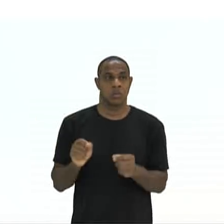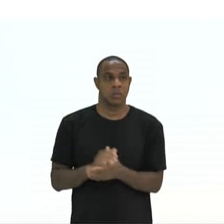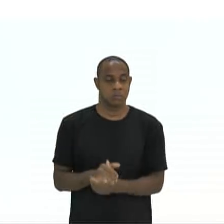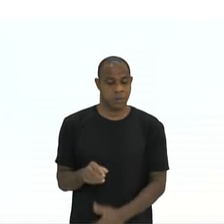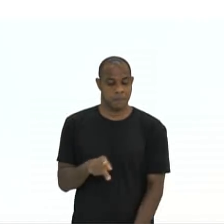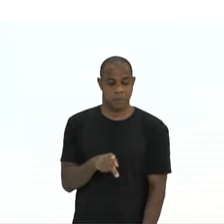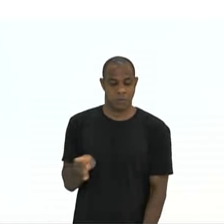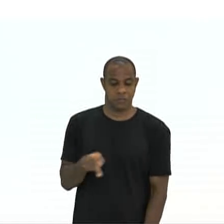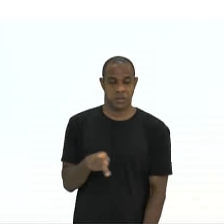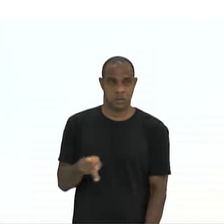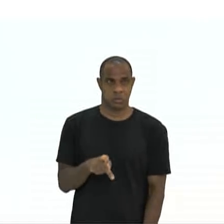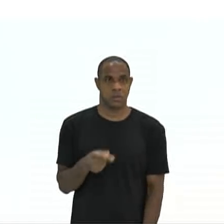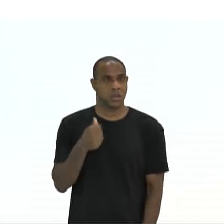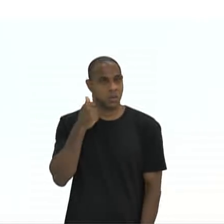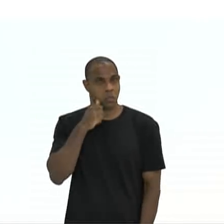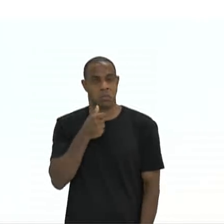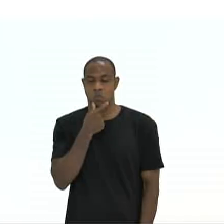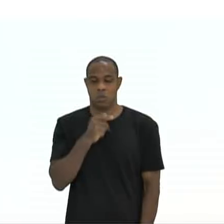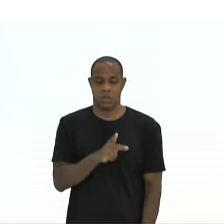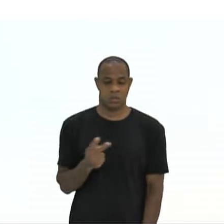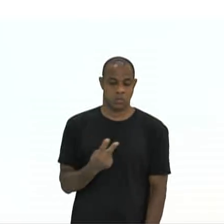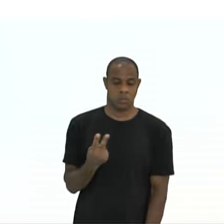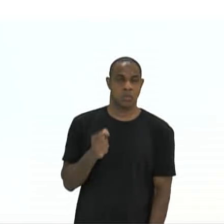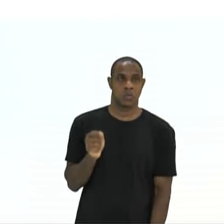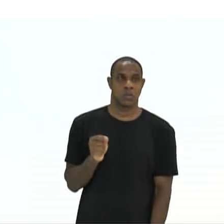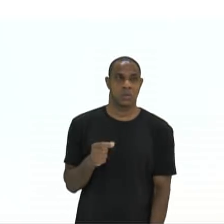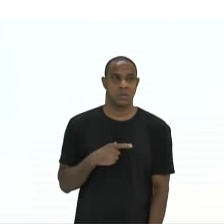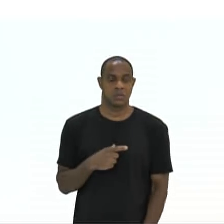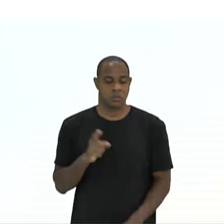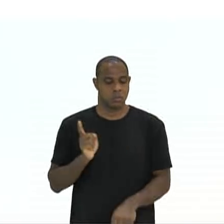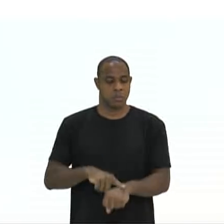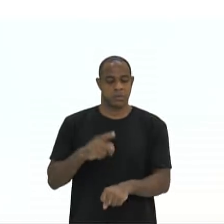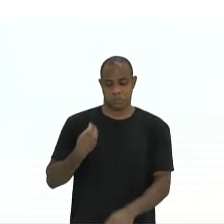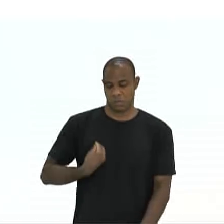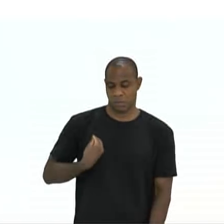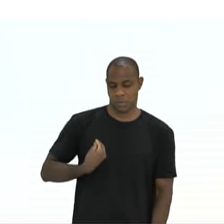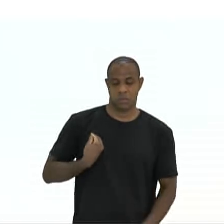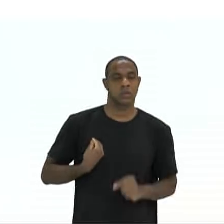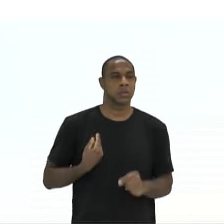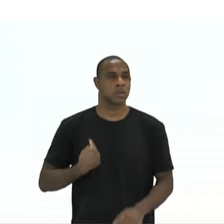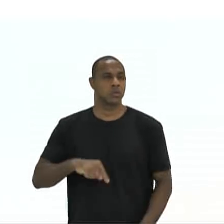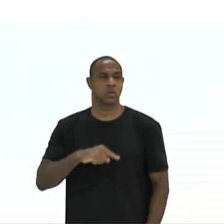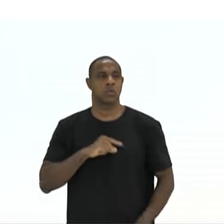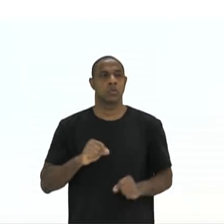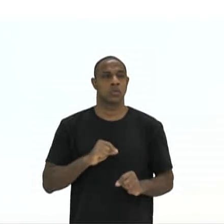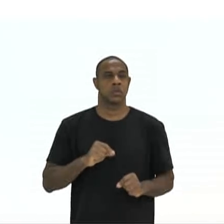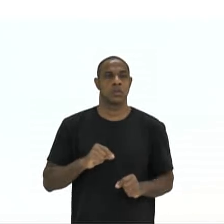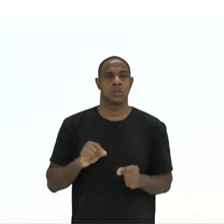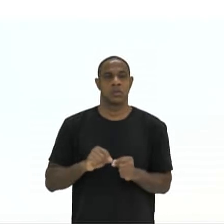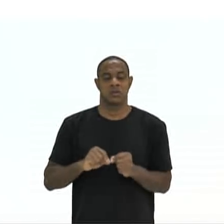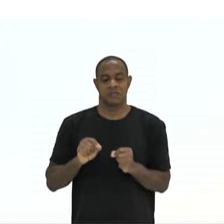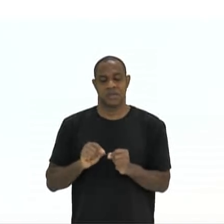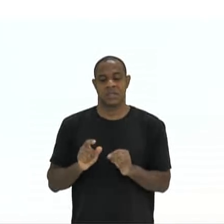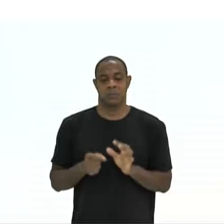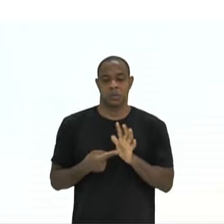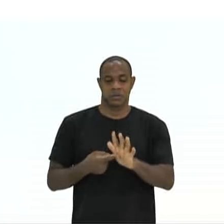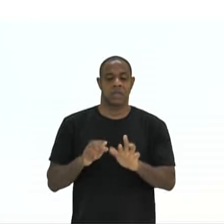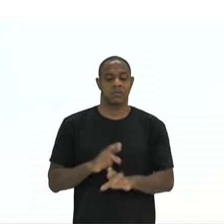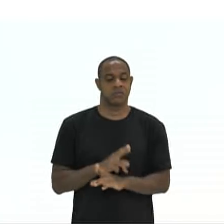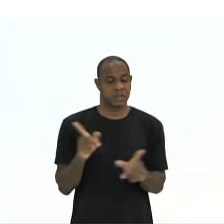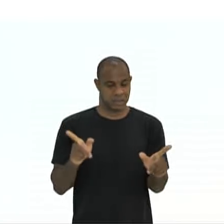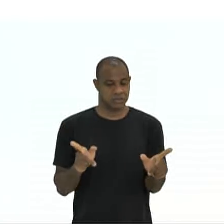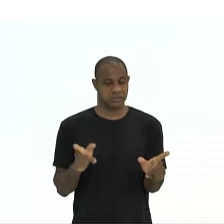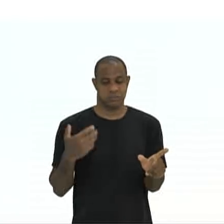de Oxford, Laura Haddock. Chega um momento na nossa vida que todos somos chamados para fazer a diferença.